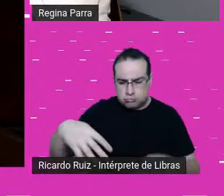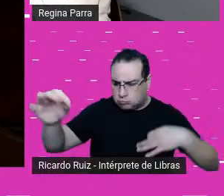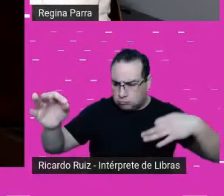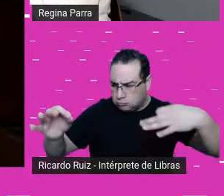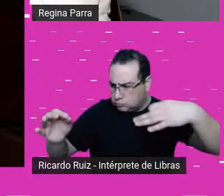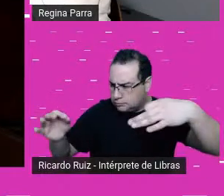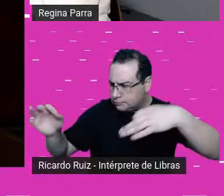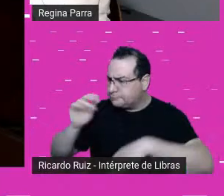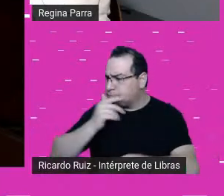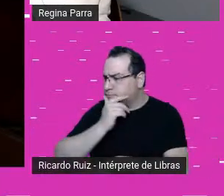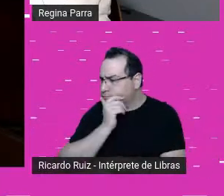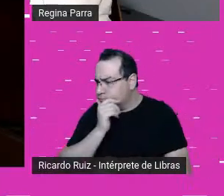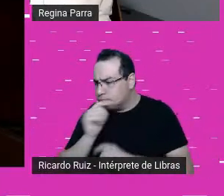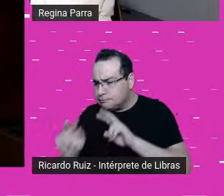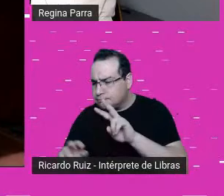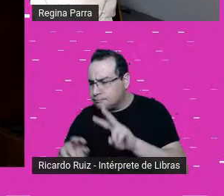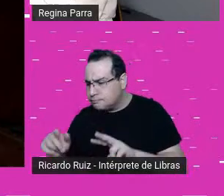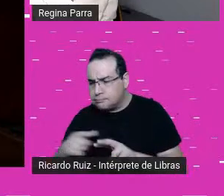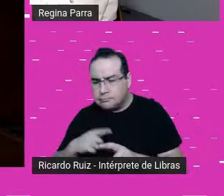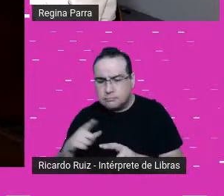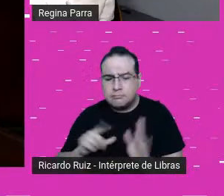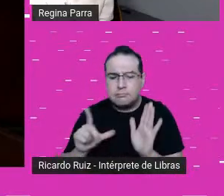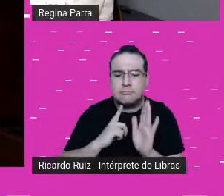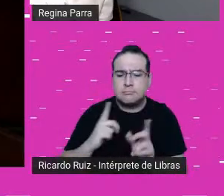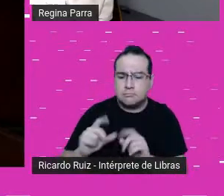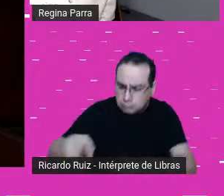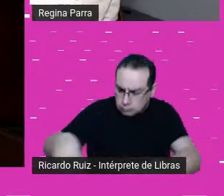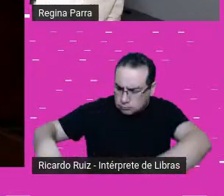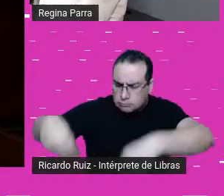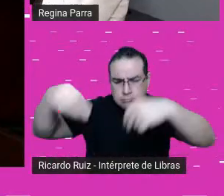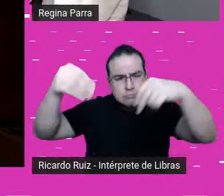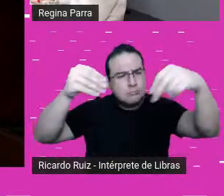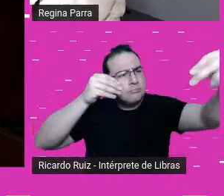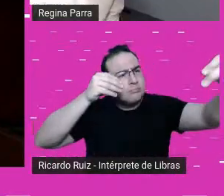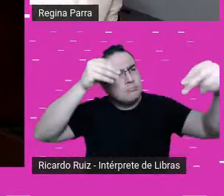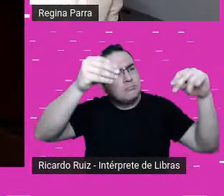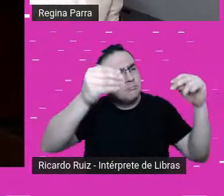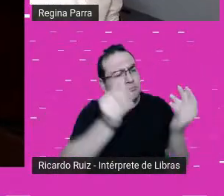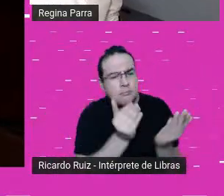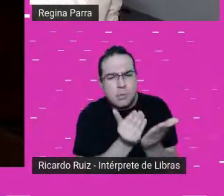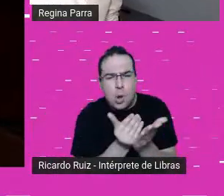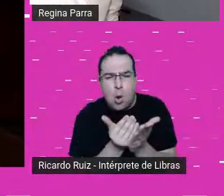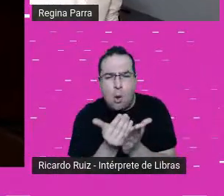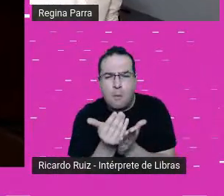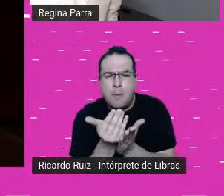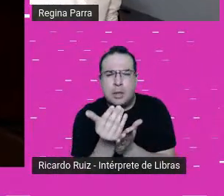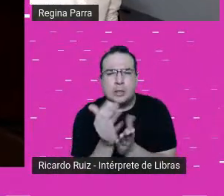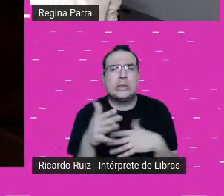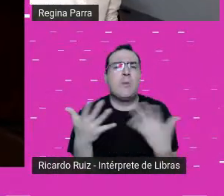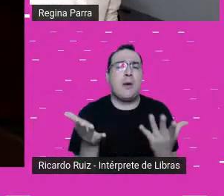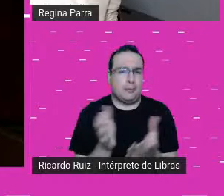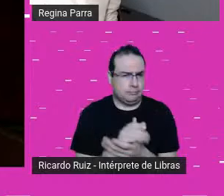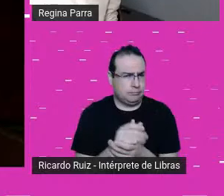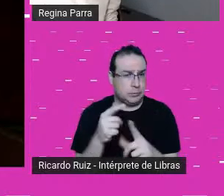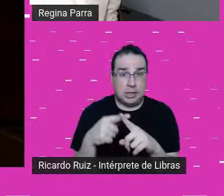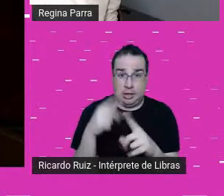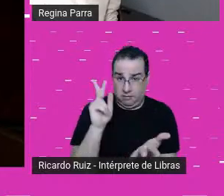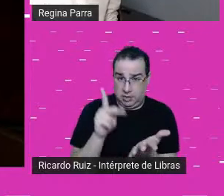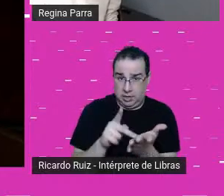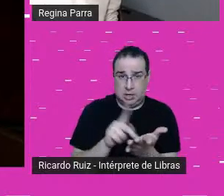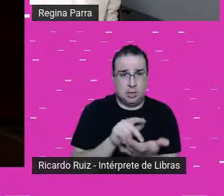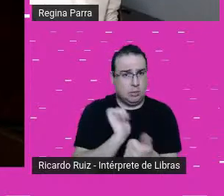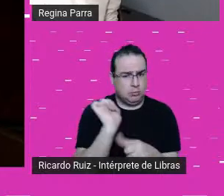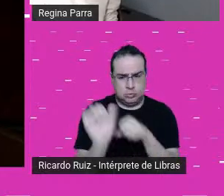e vendo o que tinha ali que era um ponto de partida, porque, na verdade, com essa desconstrução